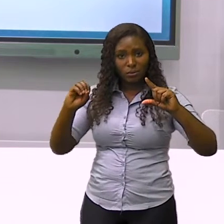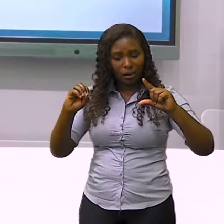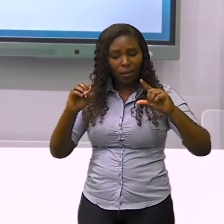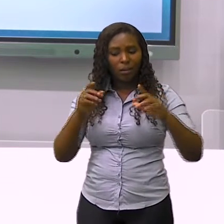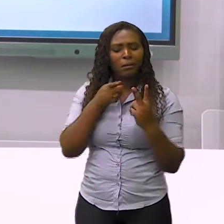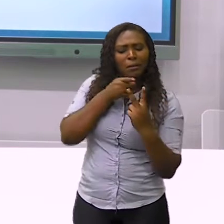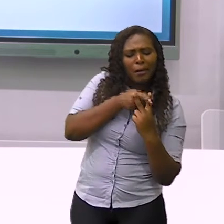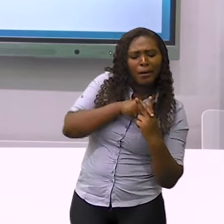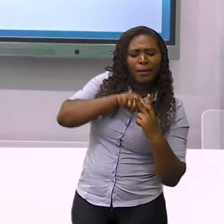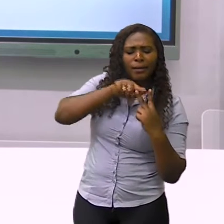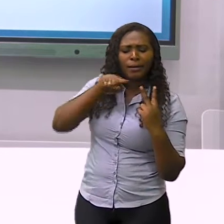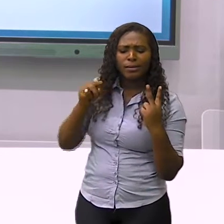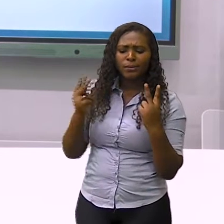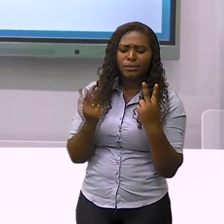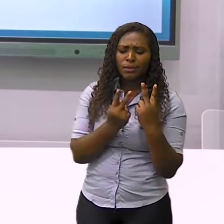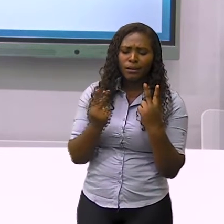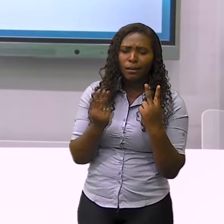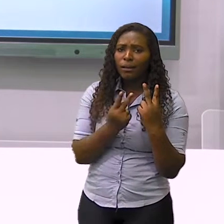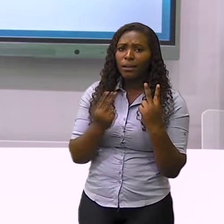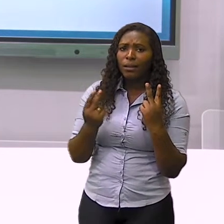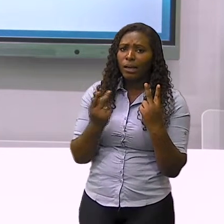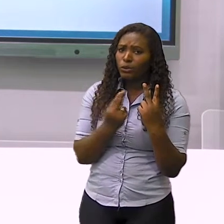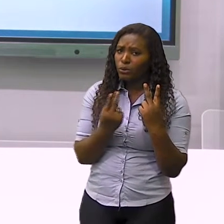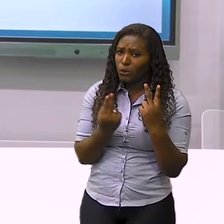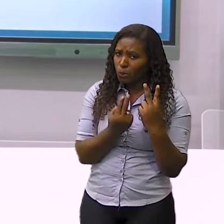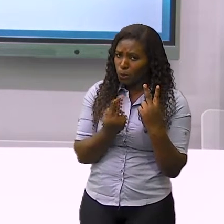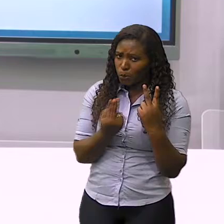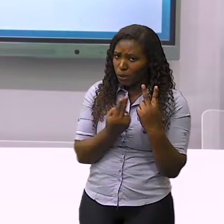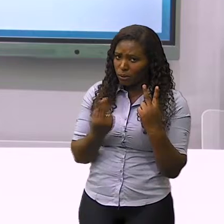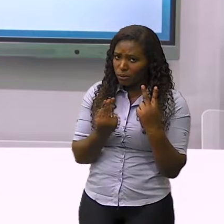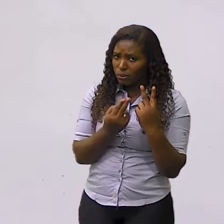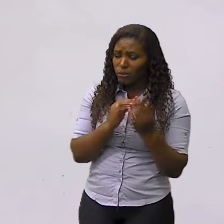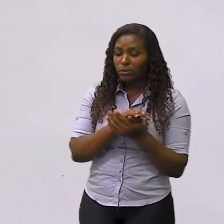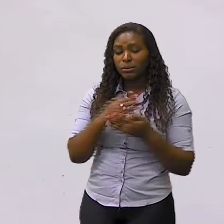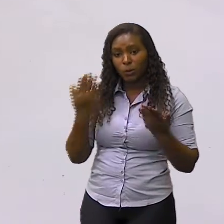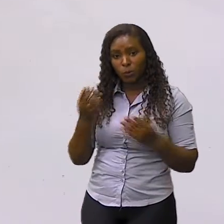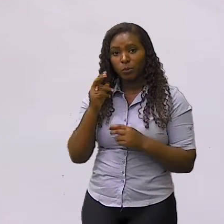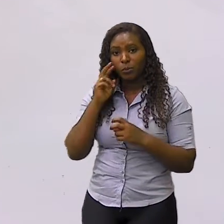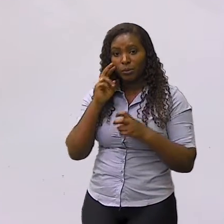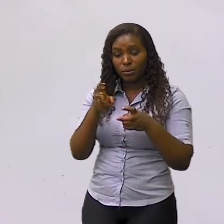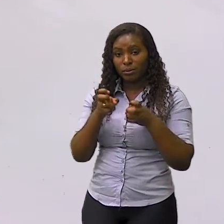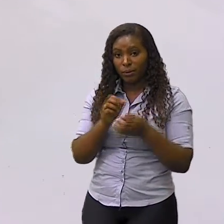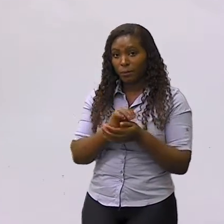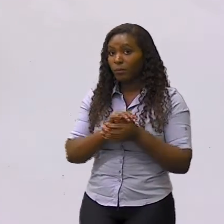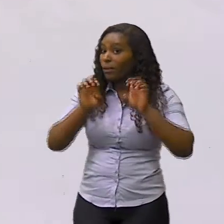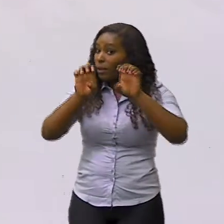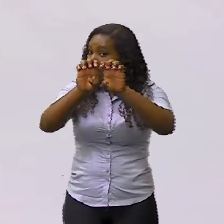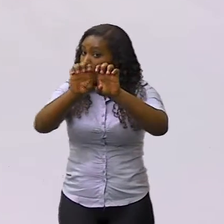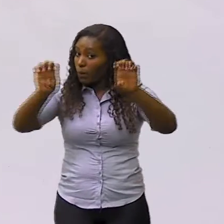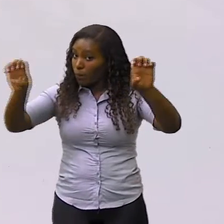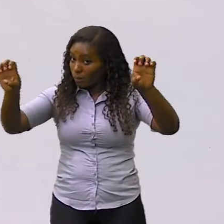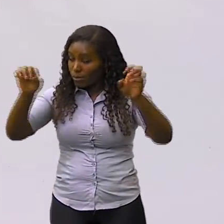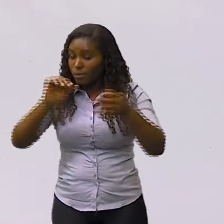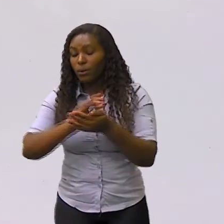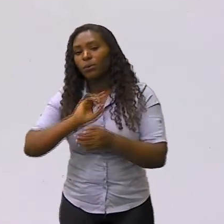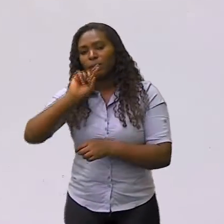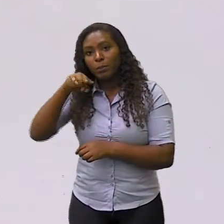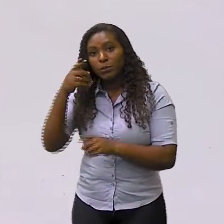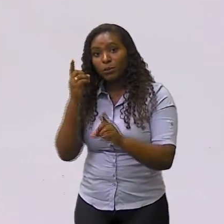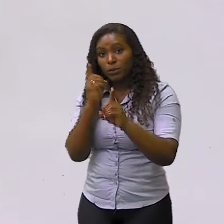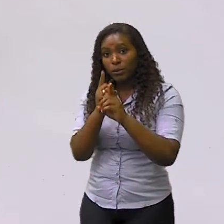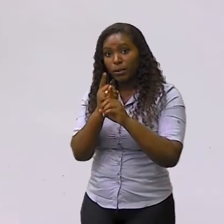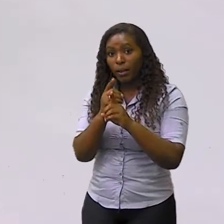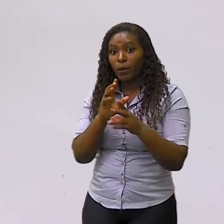negativo, o positivo passa negativo, menos com menos, né? Multipliquei por menos 1, mais, multiplicando passa